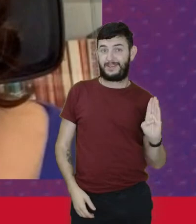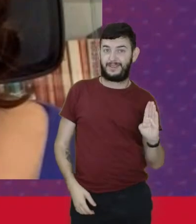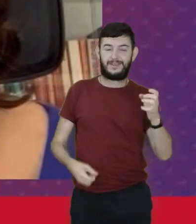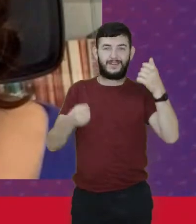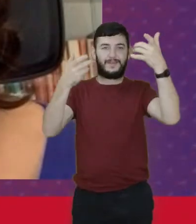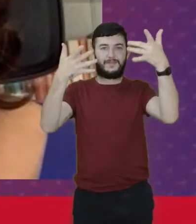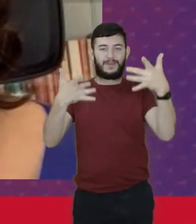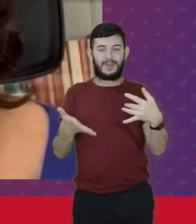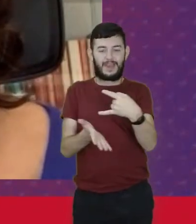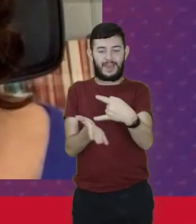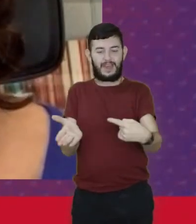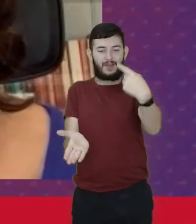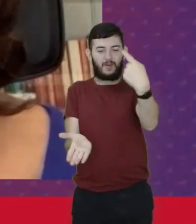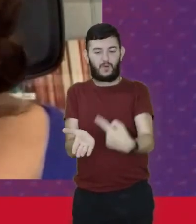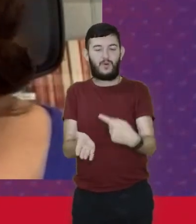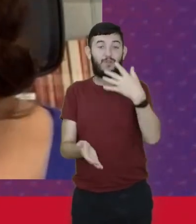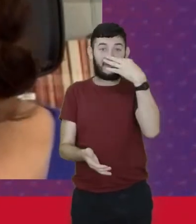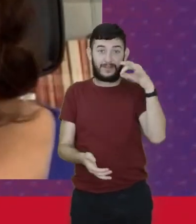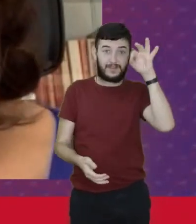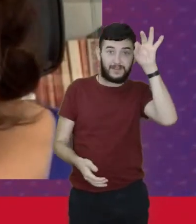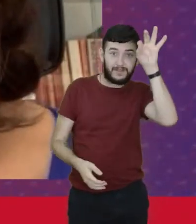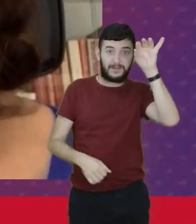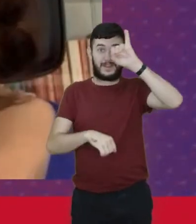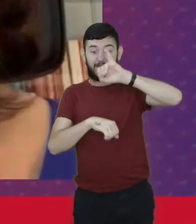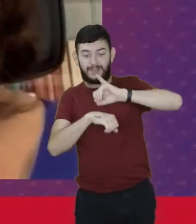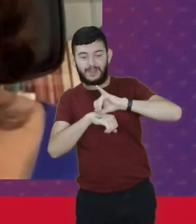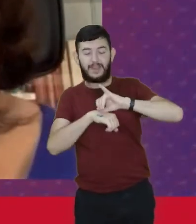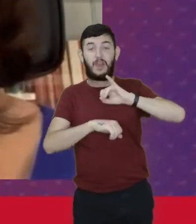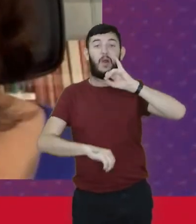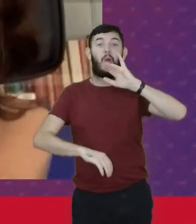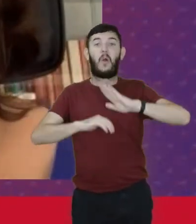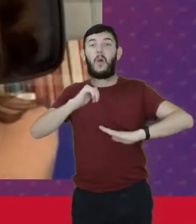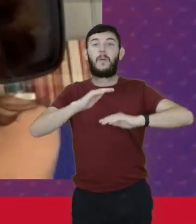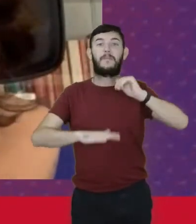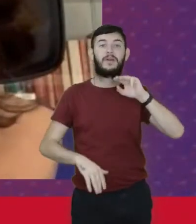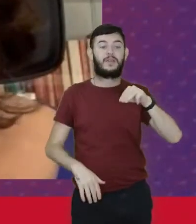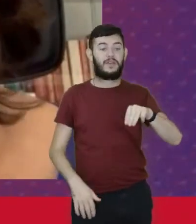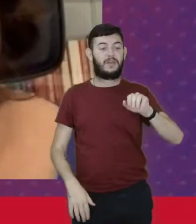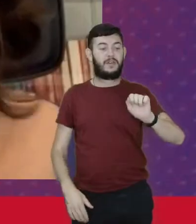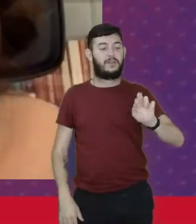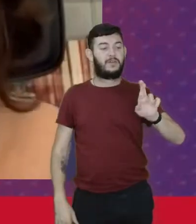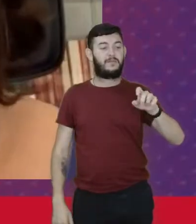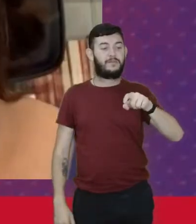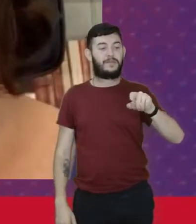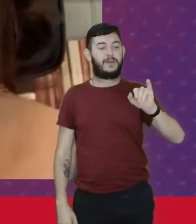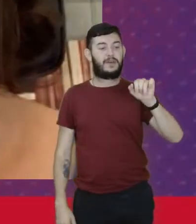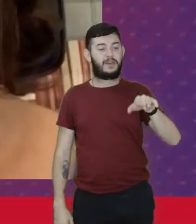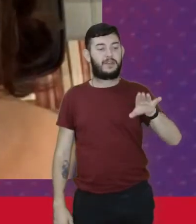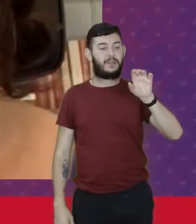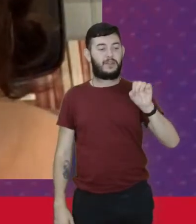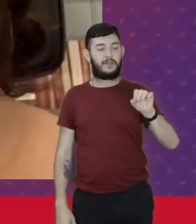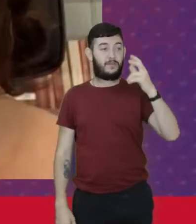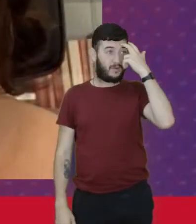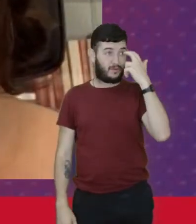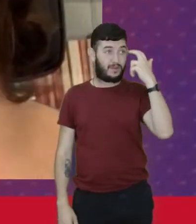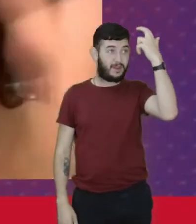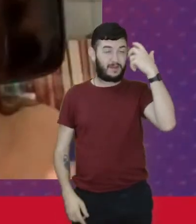defesa do meio ambiente eram obra do marxismo cultural, por causa dessas teses. Jornais do mundo